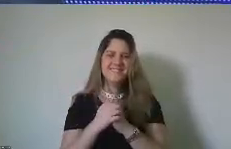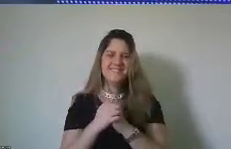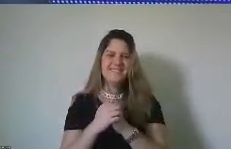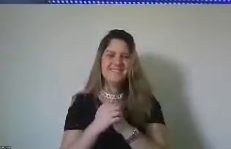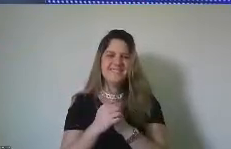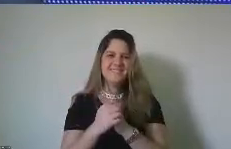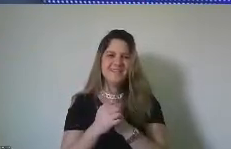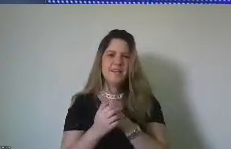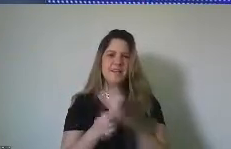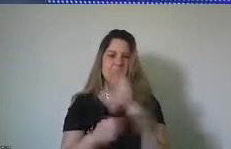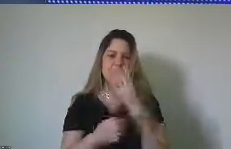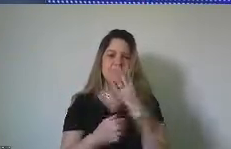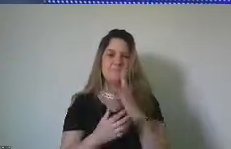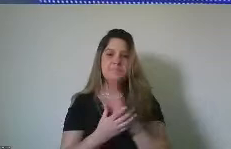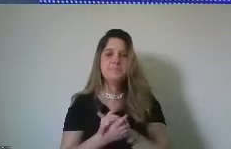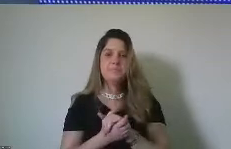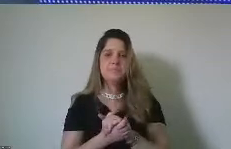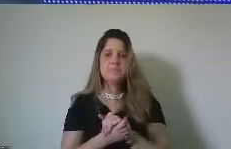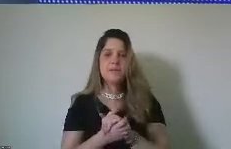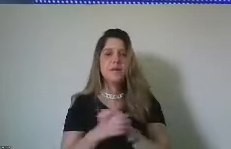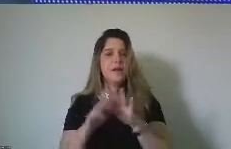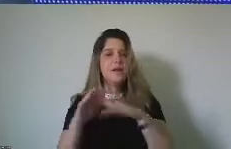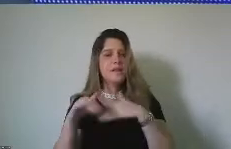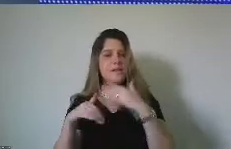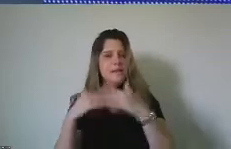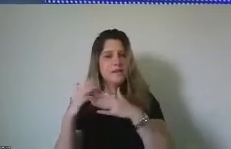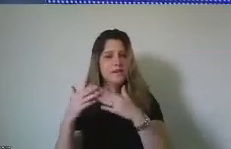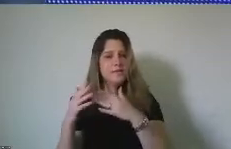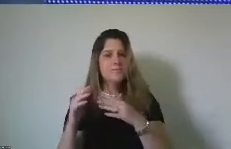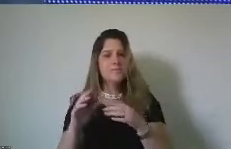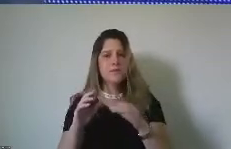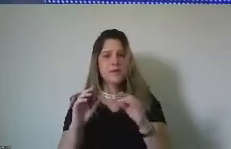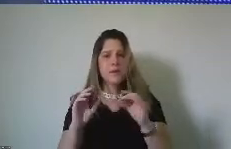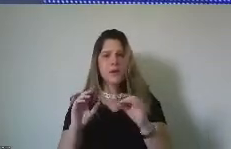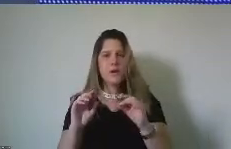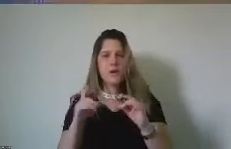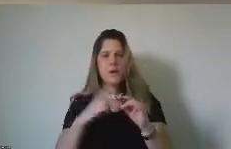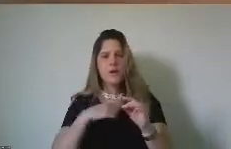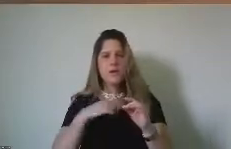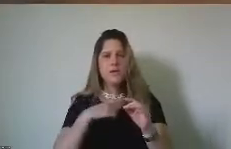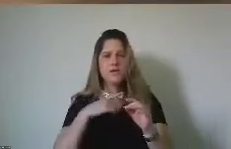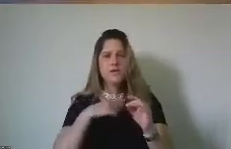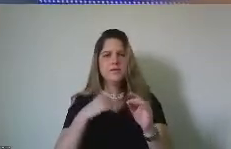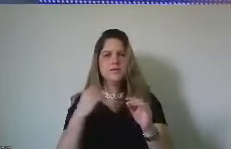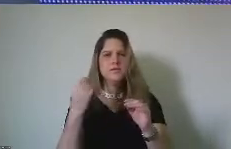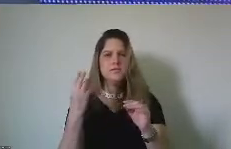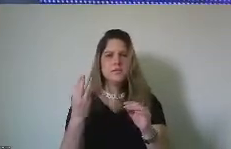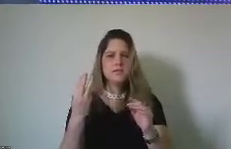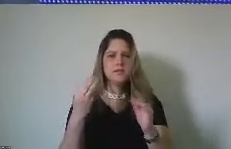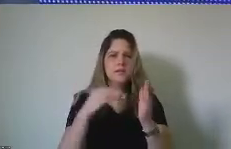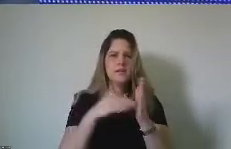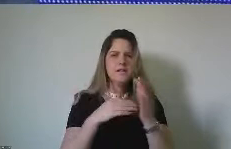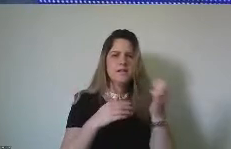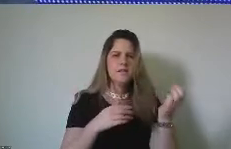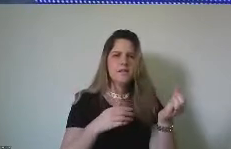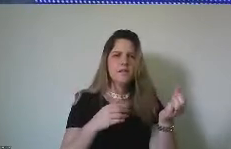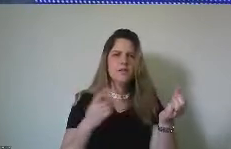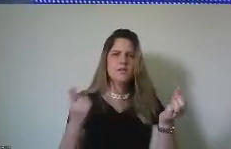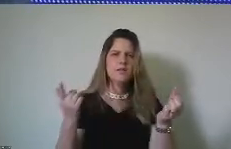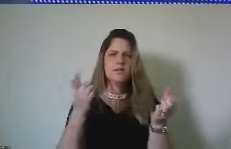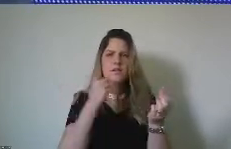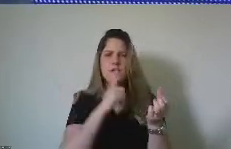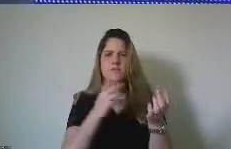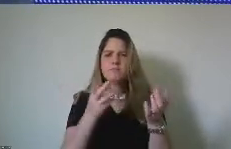mas depois da renovação da concessão entre o ano 13 e disse sede a gente não recebeu